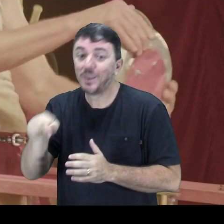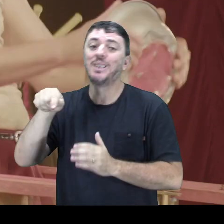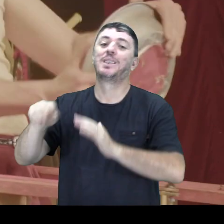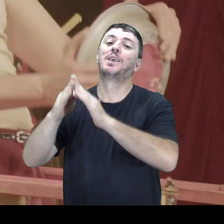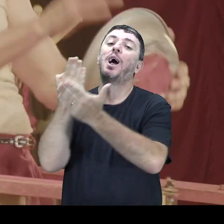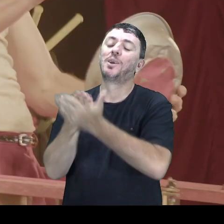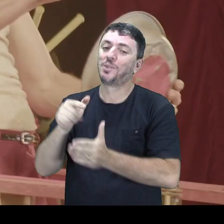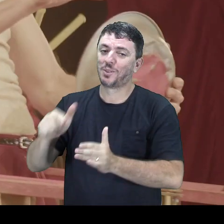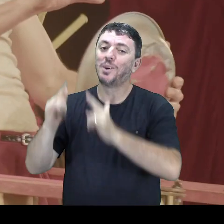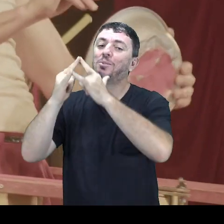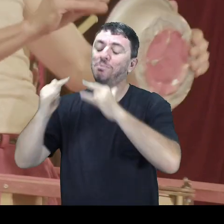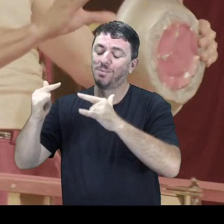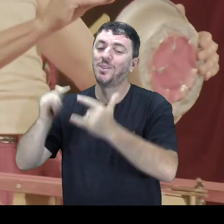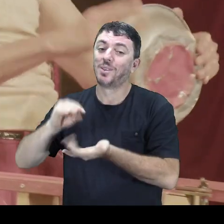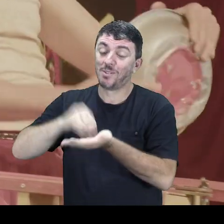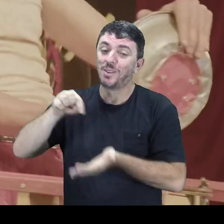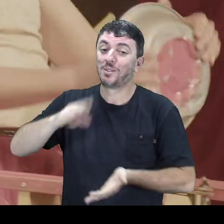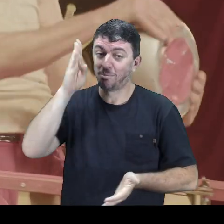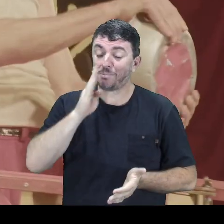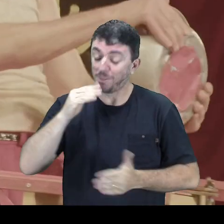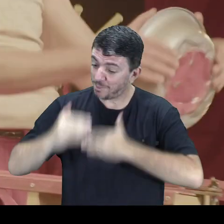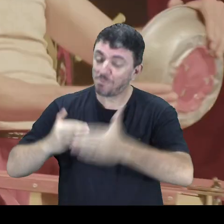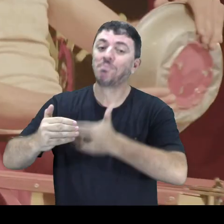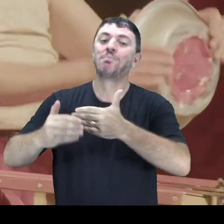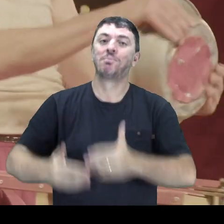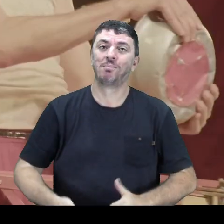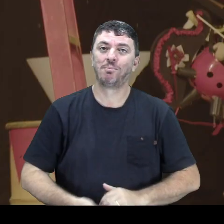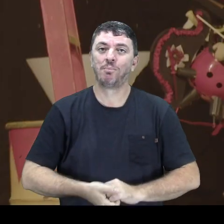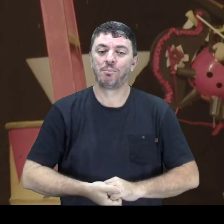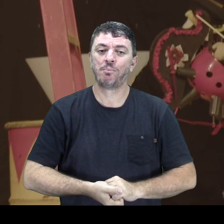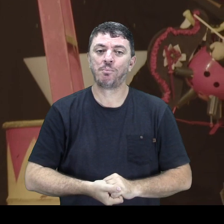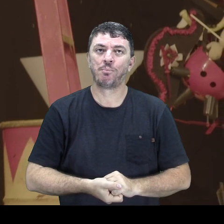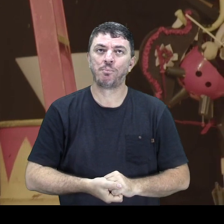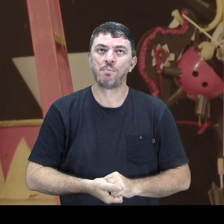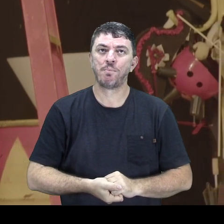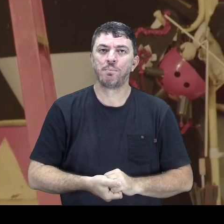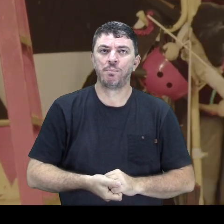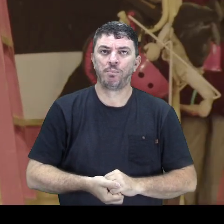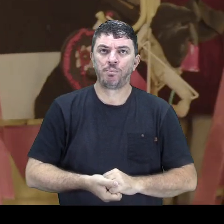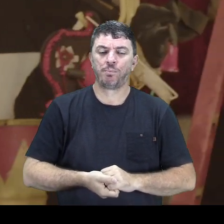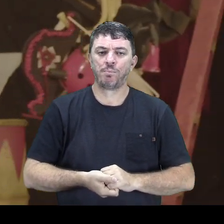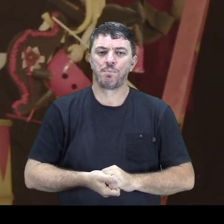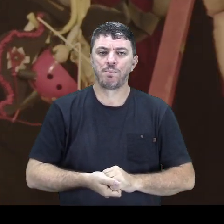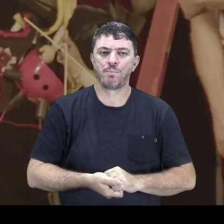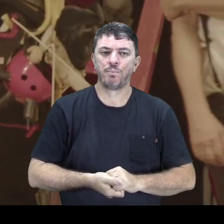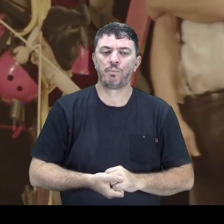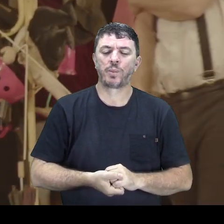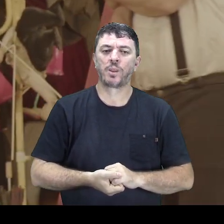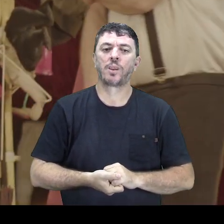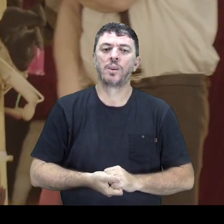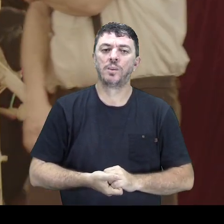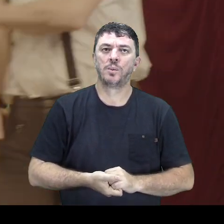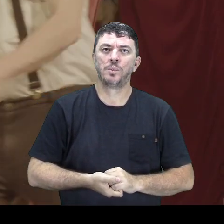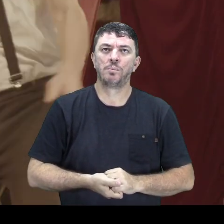um impulso fortíssimo para as artes do circo no país. Né? Para trabalhar é preciso estar. Então